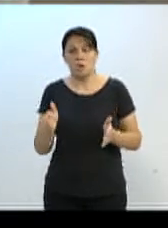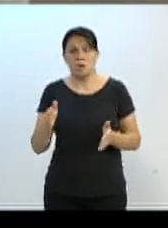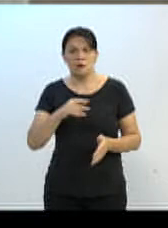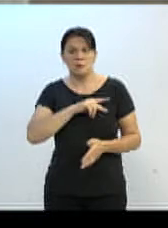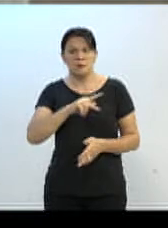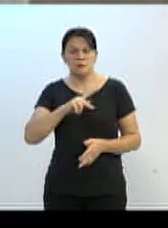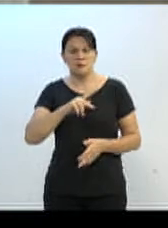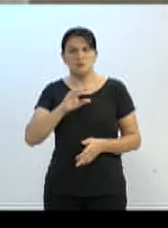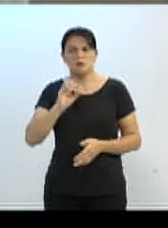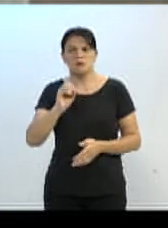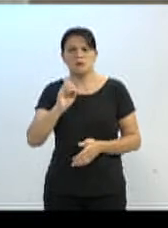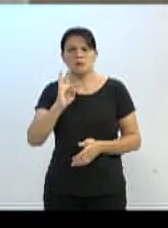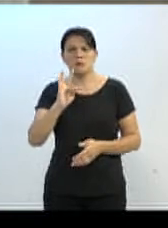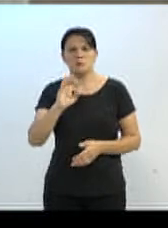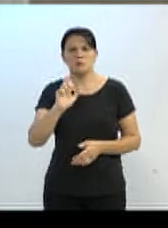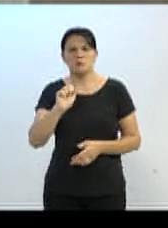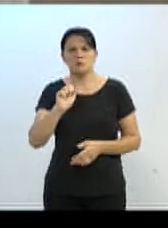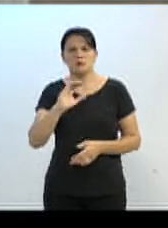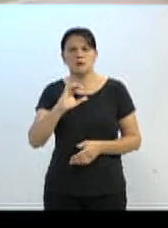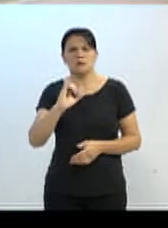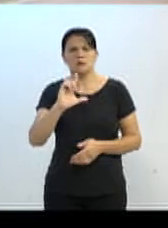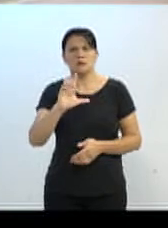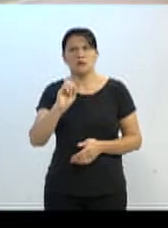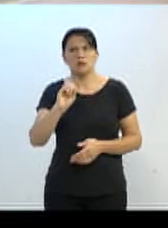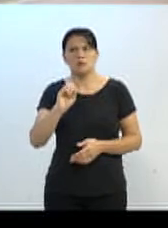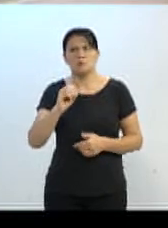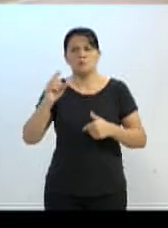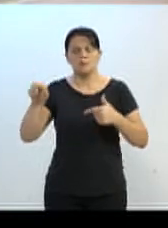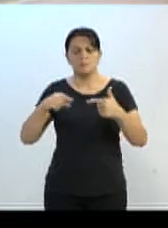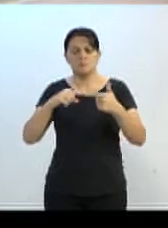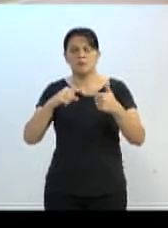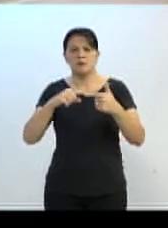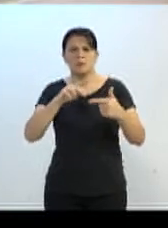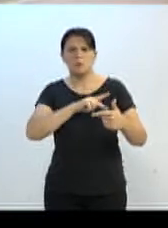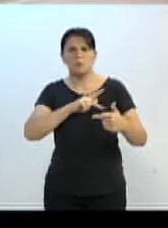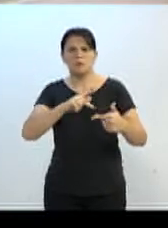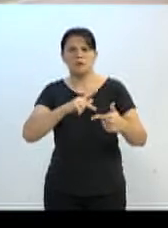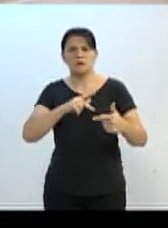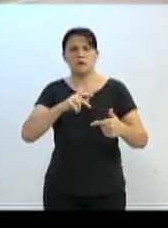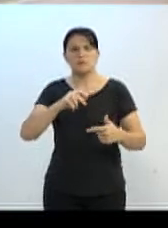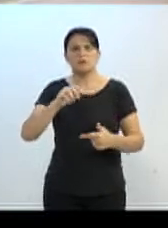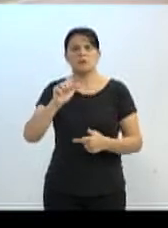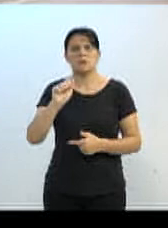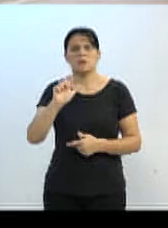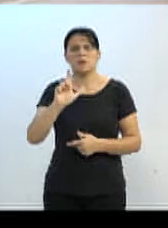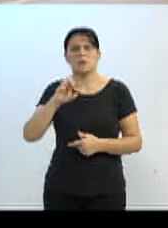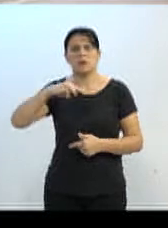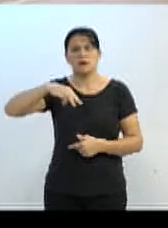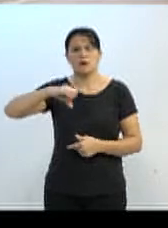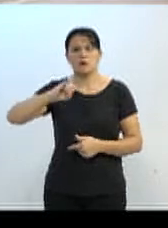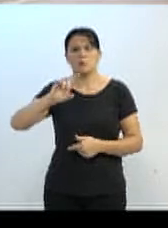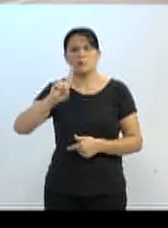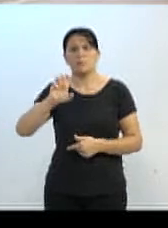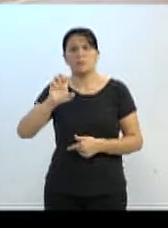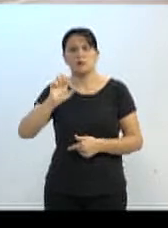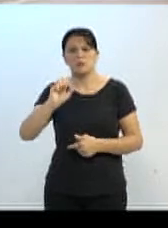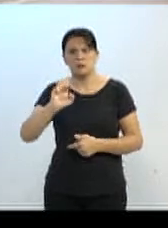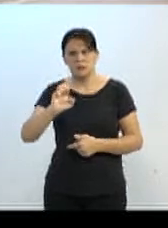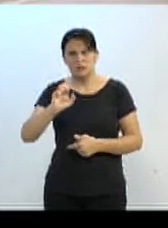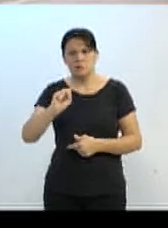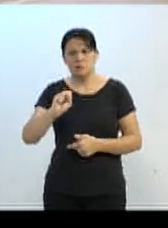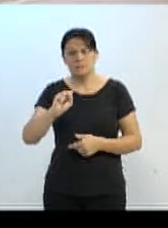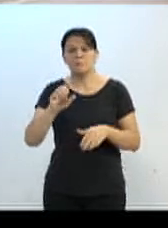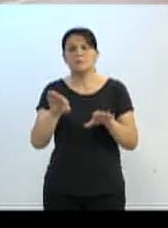maninho e sua vice presidente a senhora almides Ramos é teve também a participação